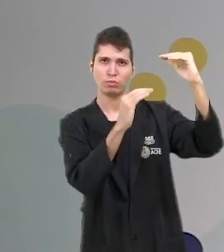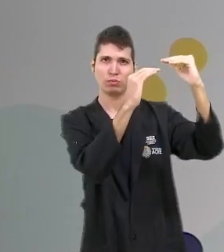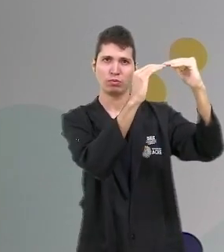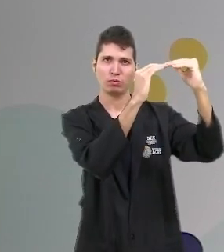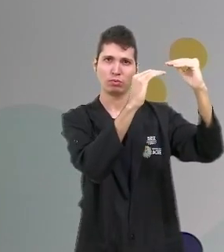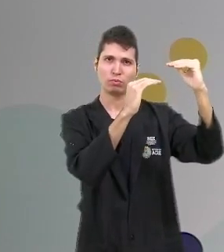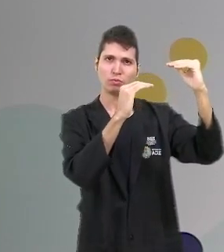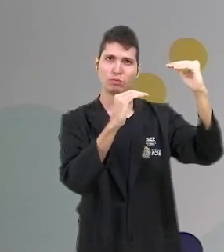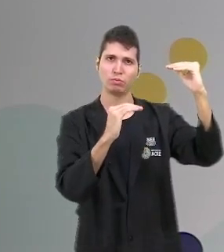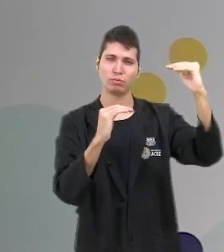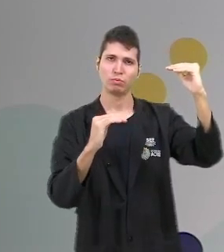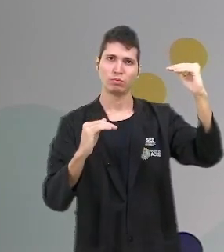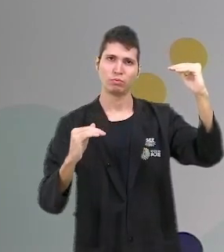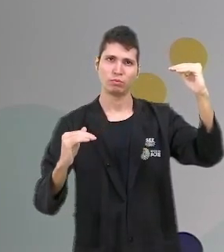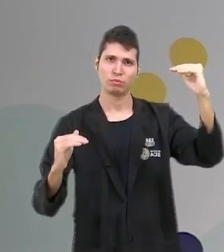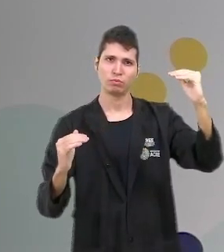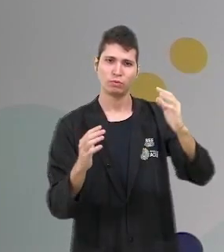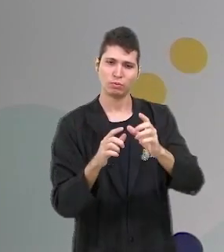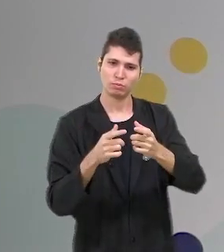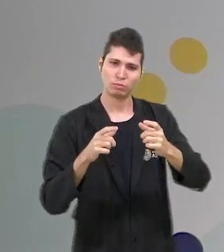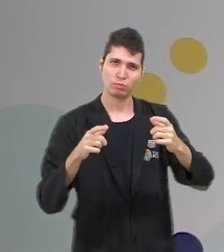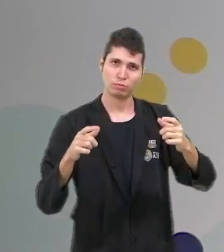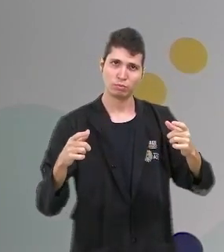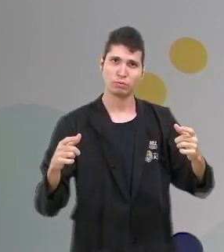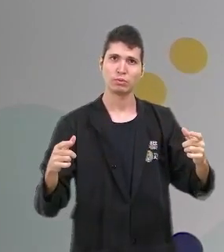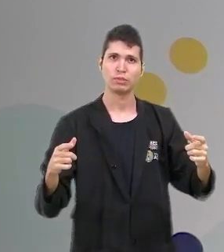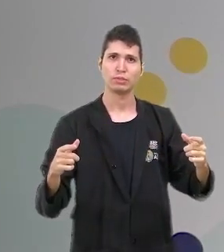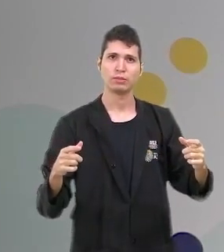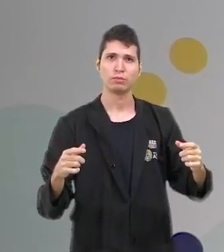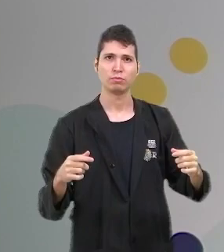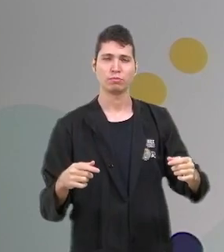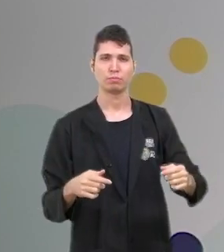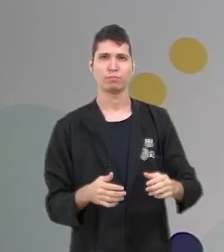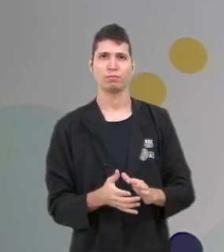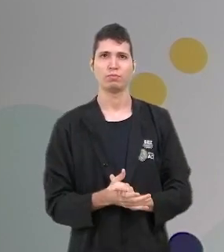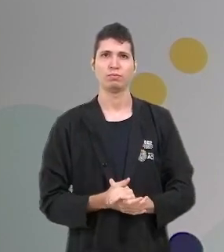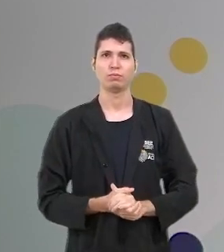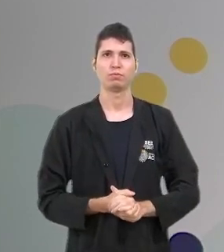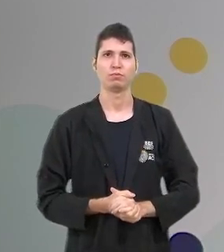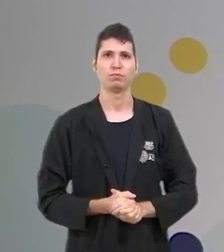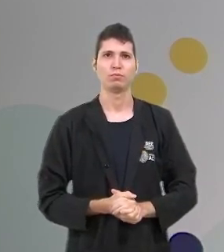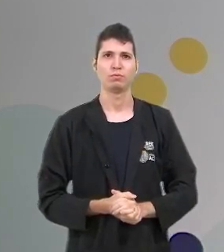baixo e da direita para a esquerda.